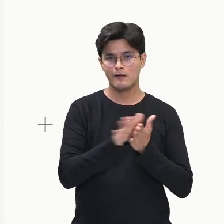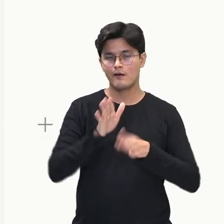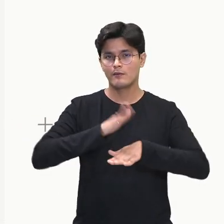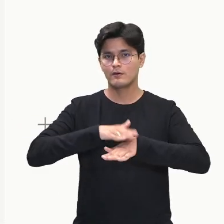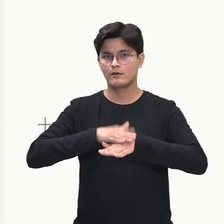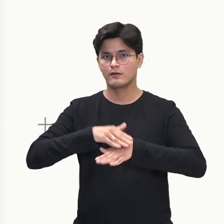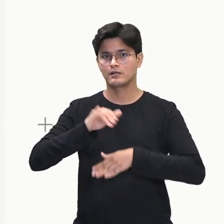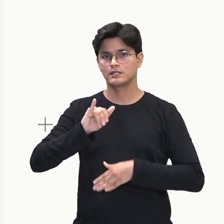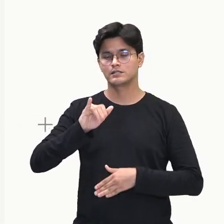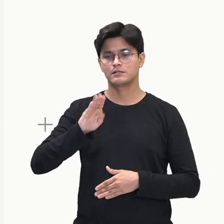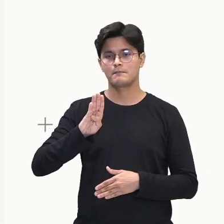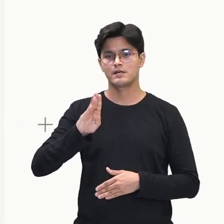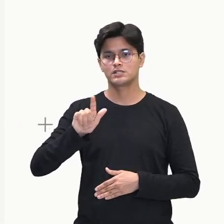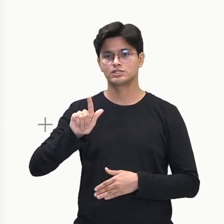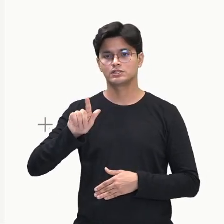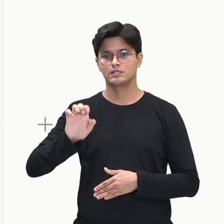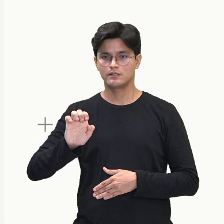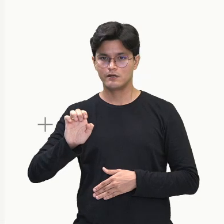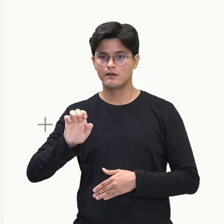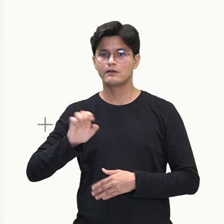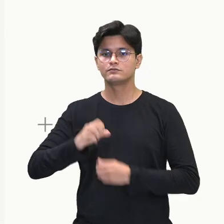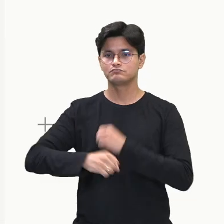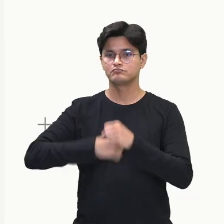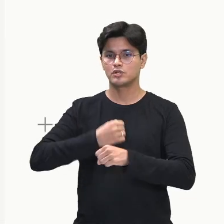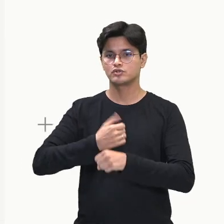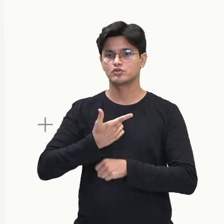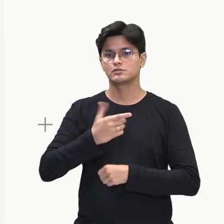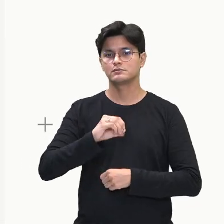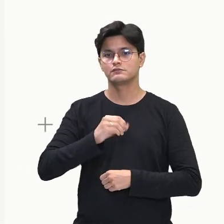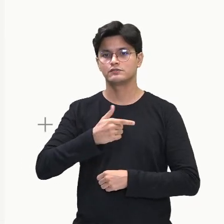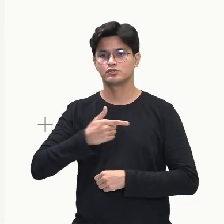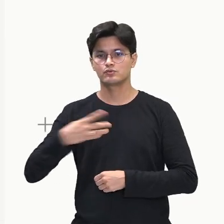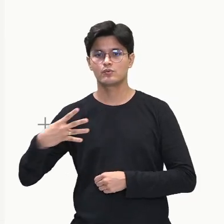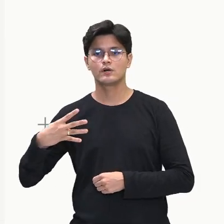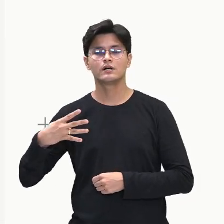nesse ano de 2024, nós vemos que